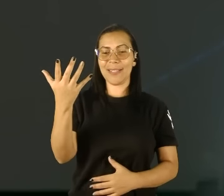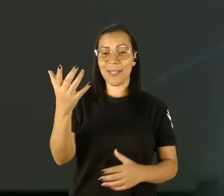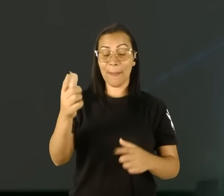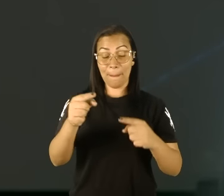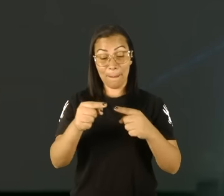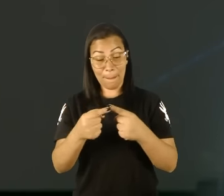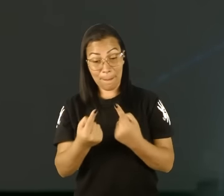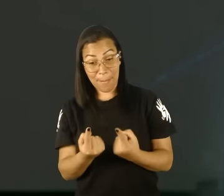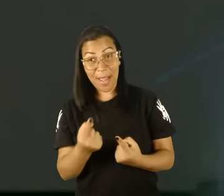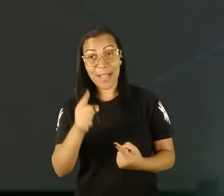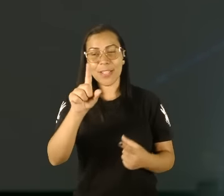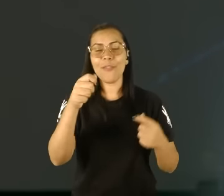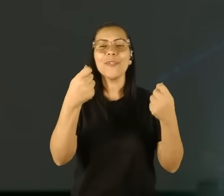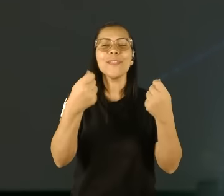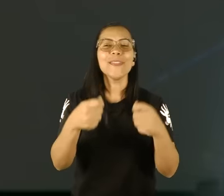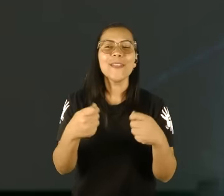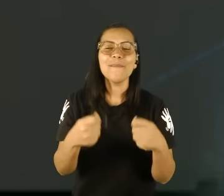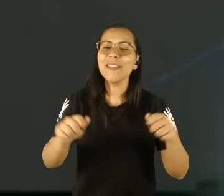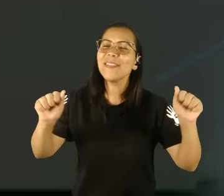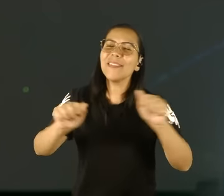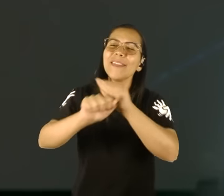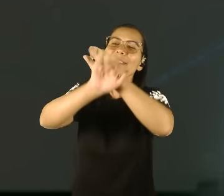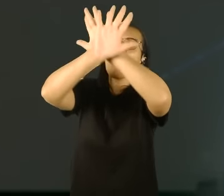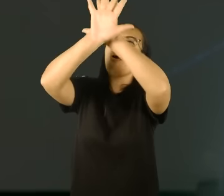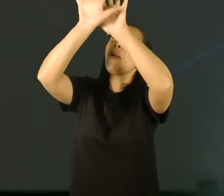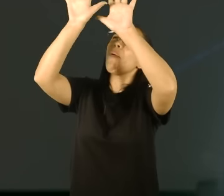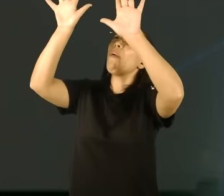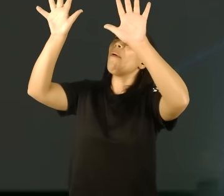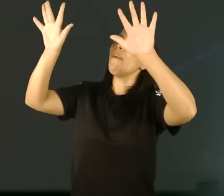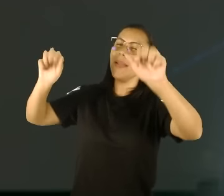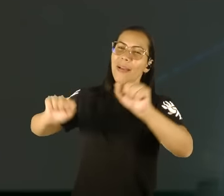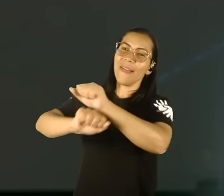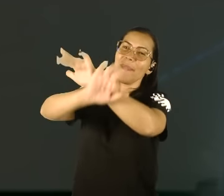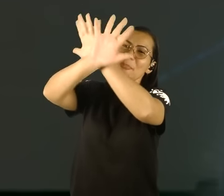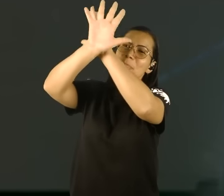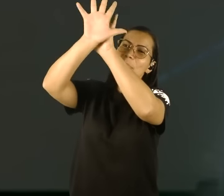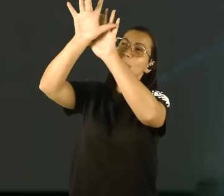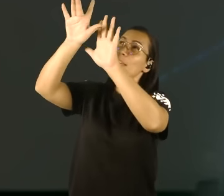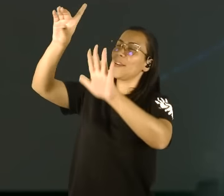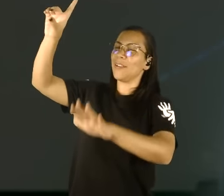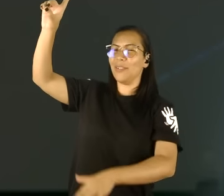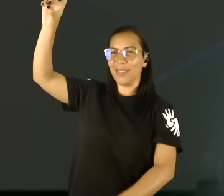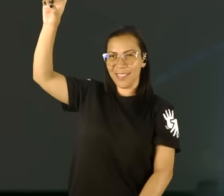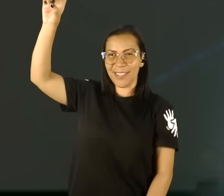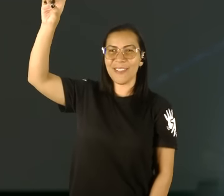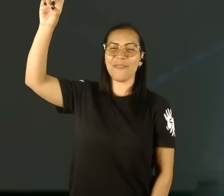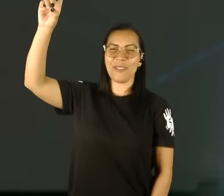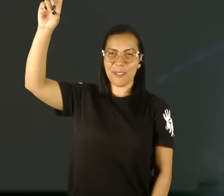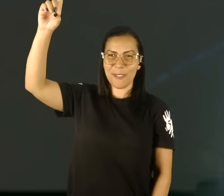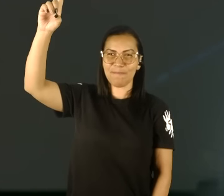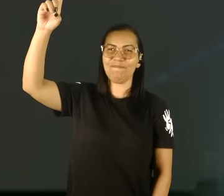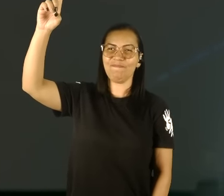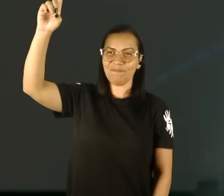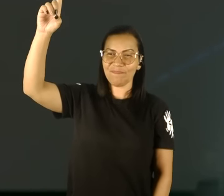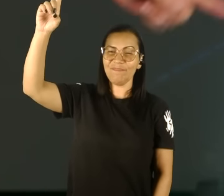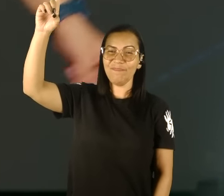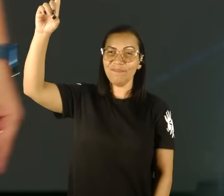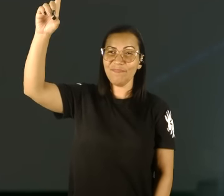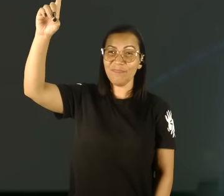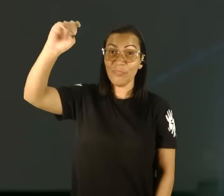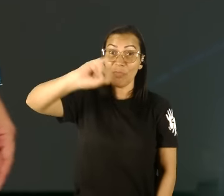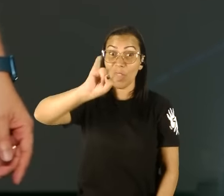Jacó acorda, e quando ele acorda, ele não é mais um fugitivo, ele fala: Deus está nesse